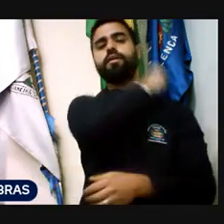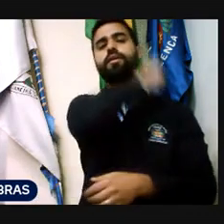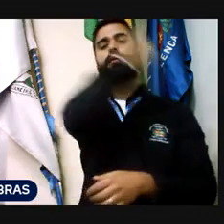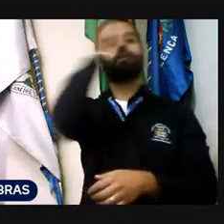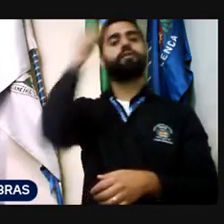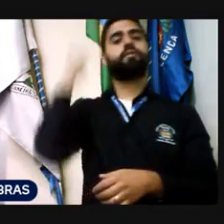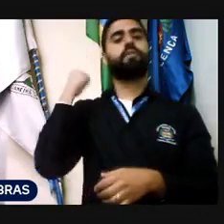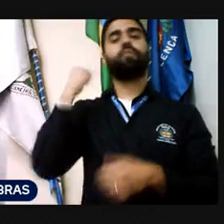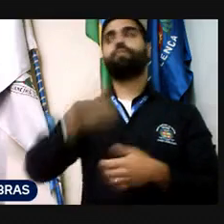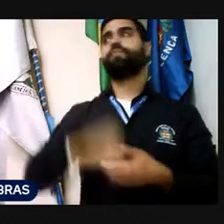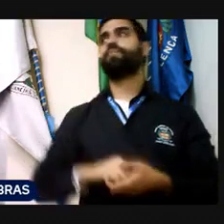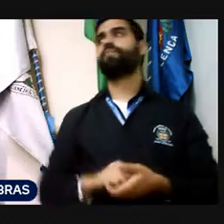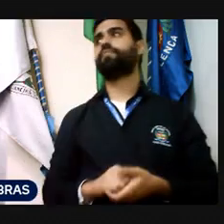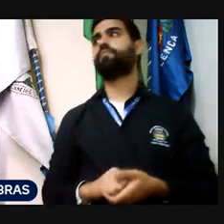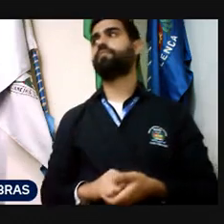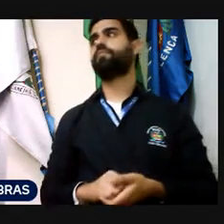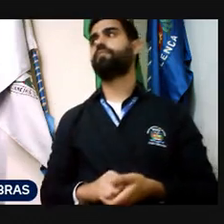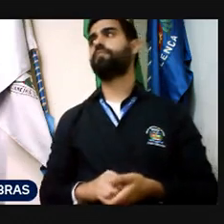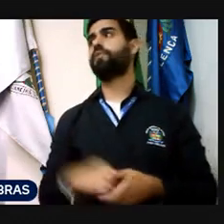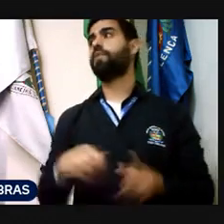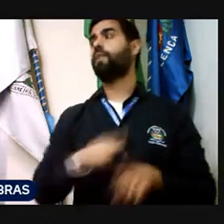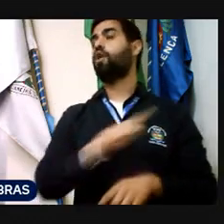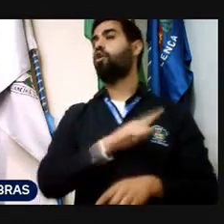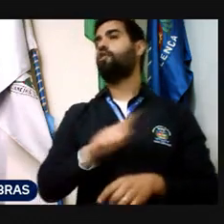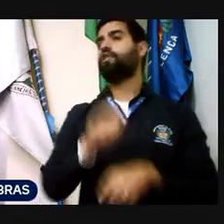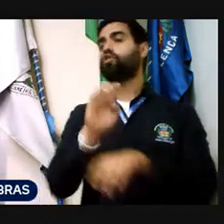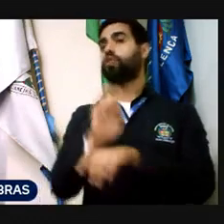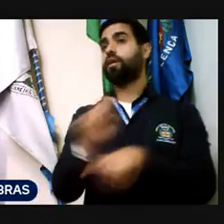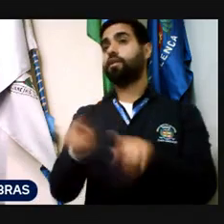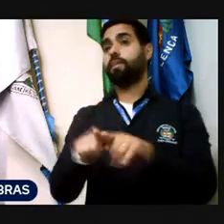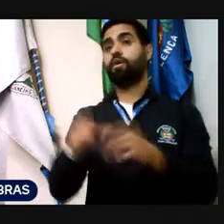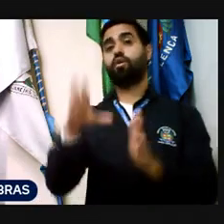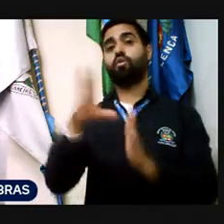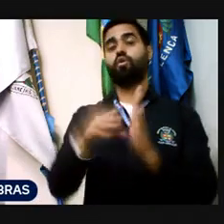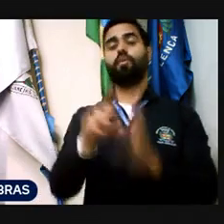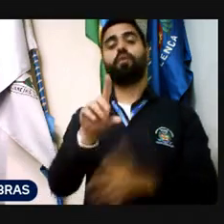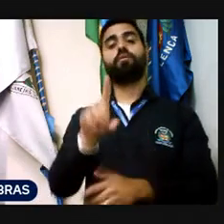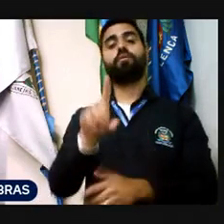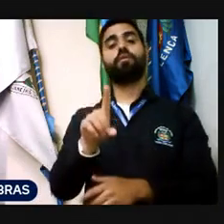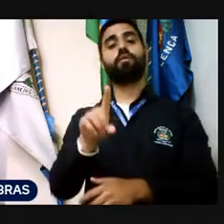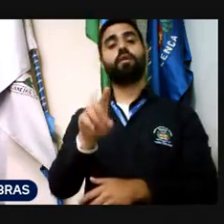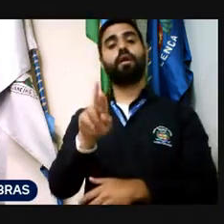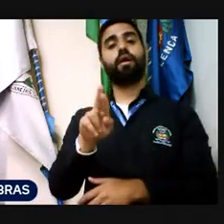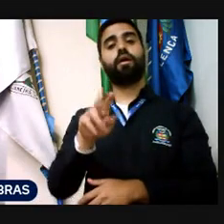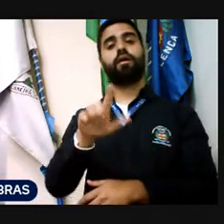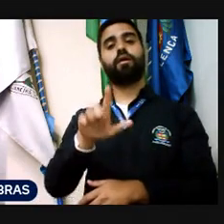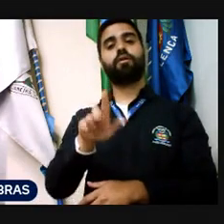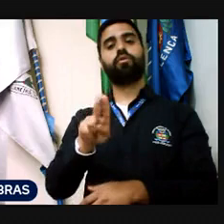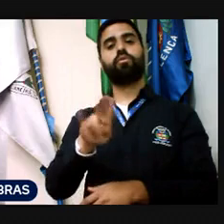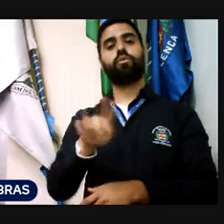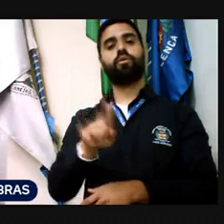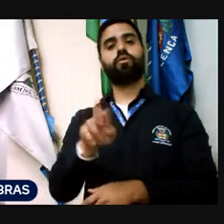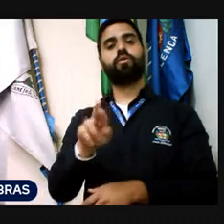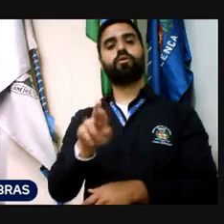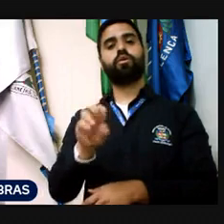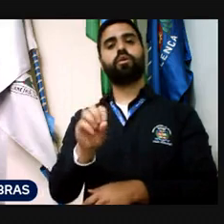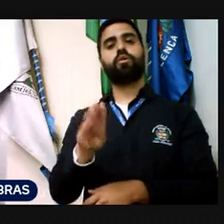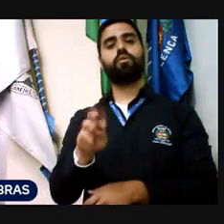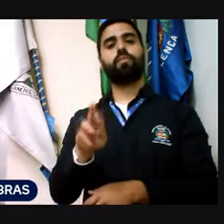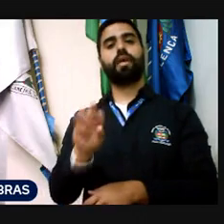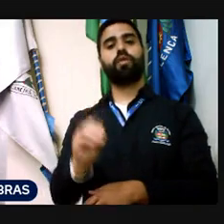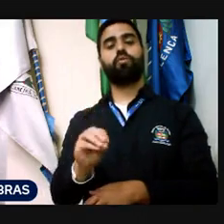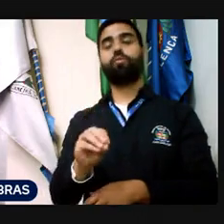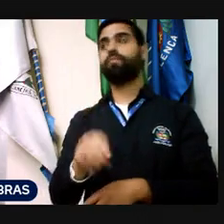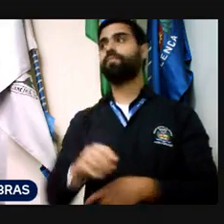de Valença. Ao governador do Estado, com cópia ao presidente do DR, Luiz Roberto Pereira de Souza,